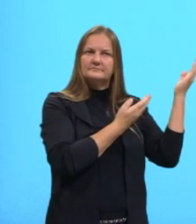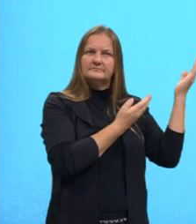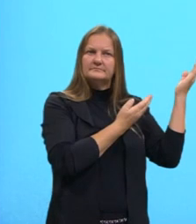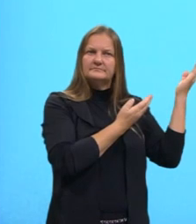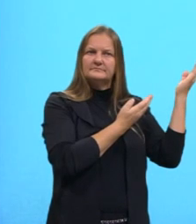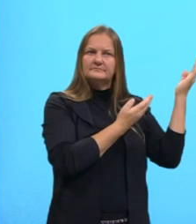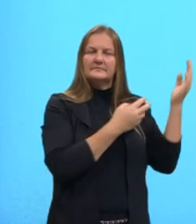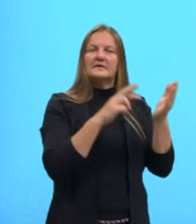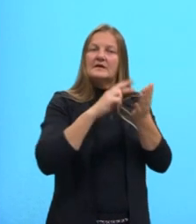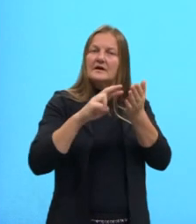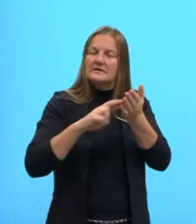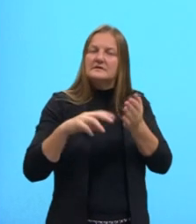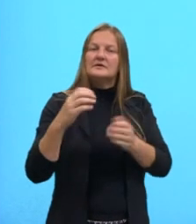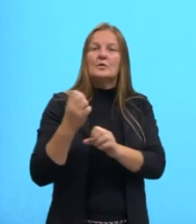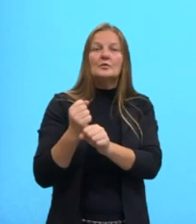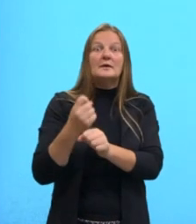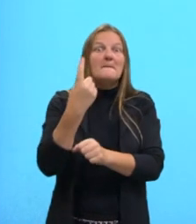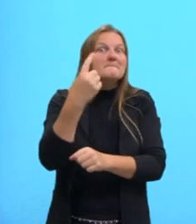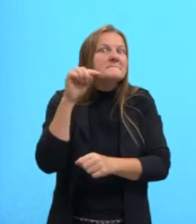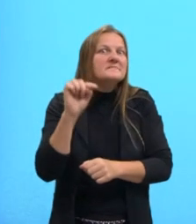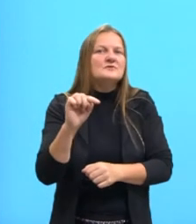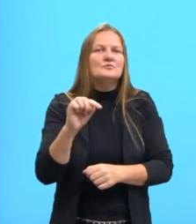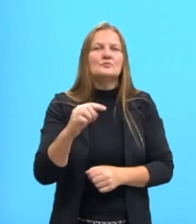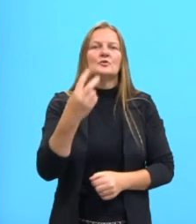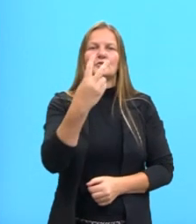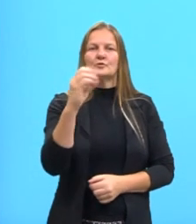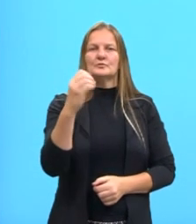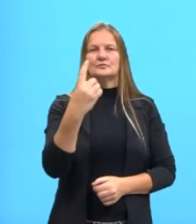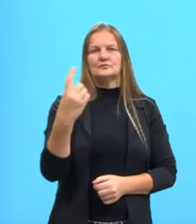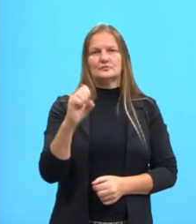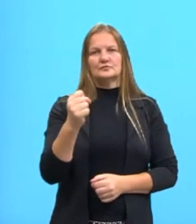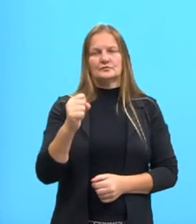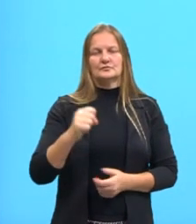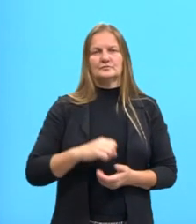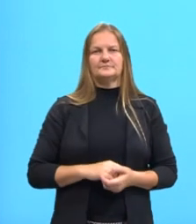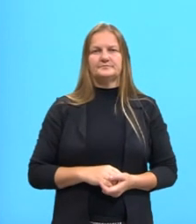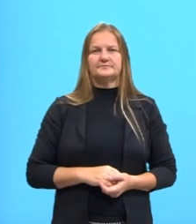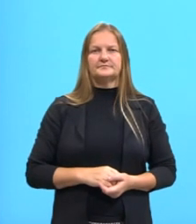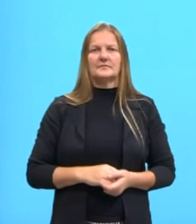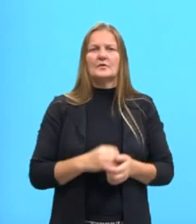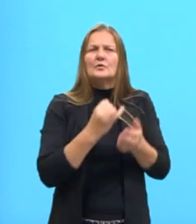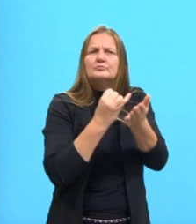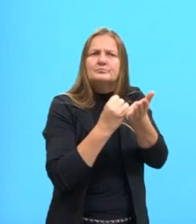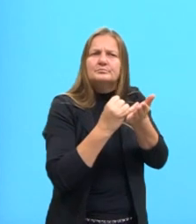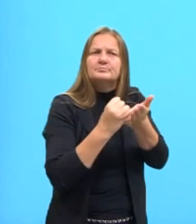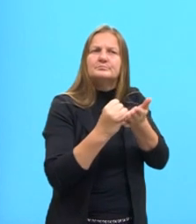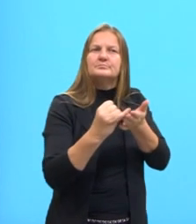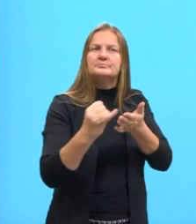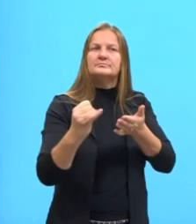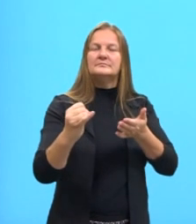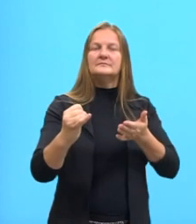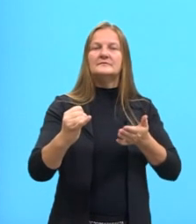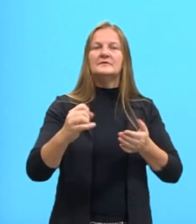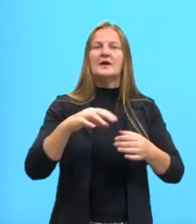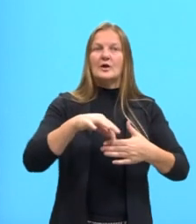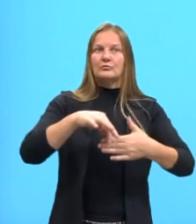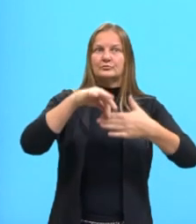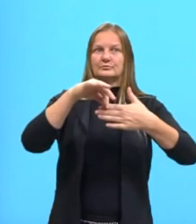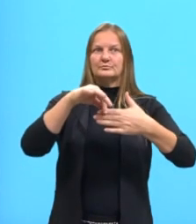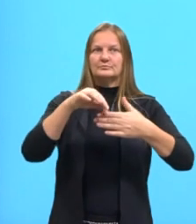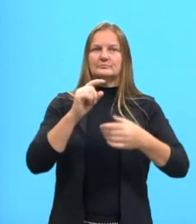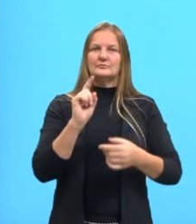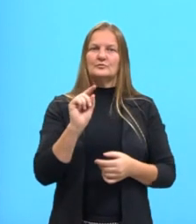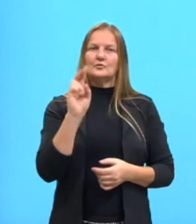Pereira redação nota 1.000 de 2018 e na introdução dela eu destaquei aqui